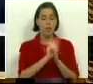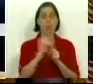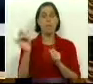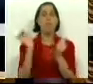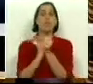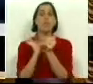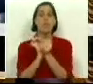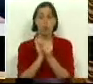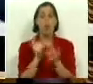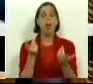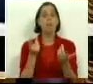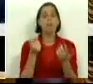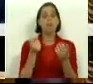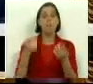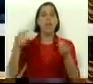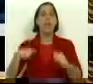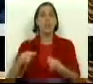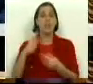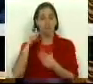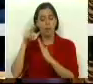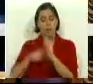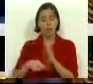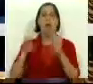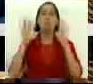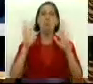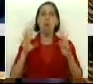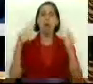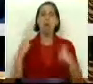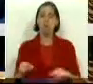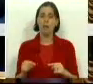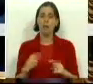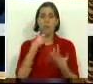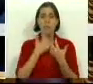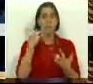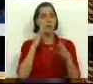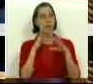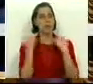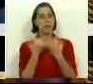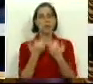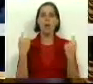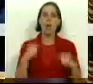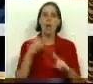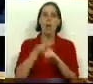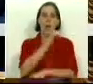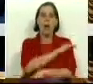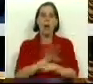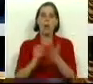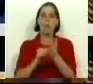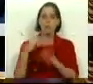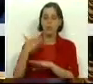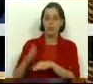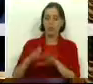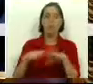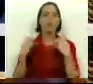prestações sociais que pouco peso têm na despesa, mas que, no entanto, têm um grande impacto social no combate à pobreza e à